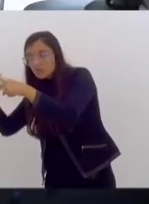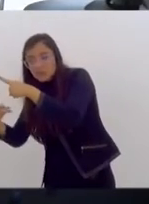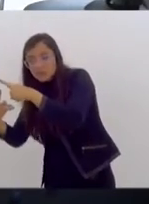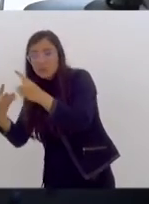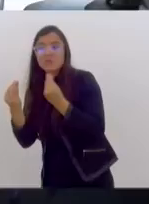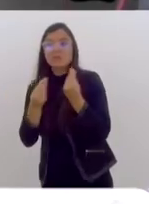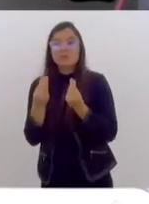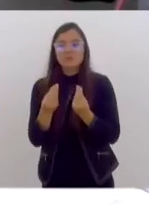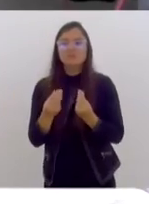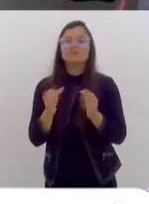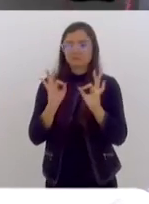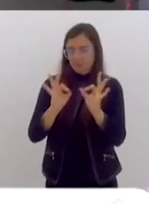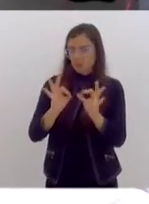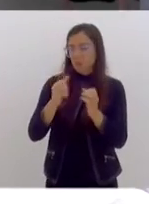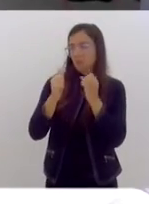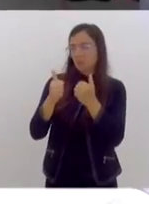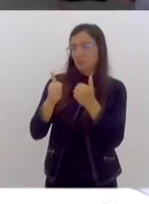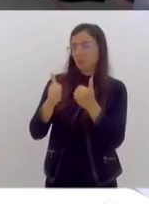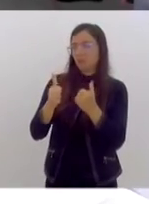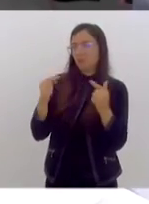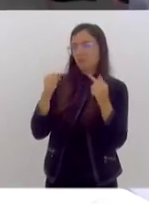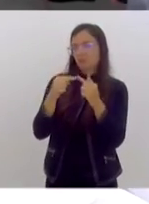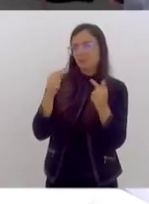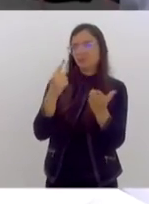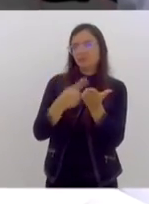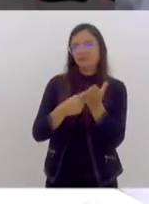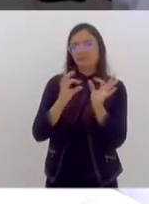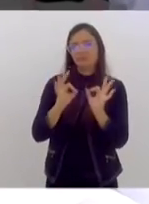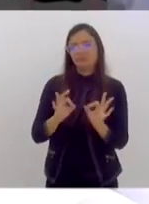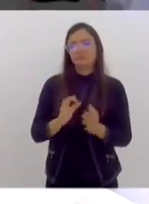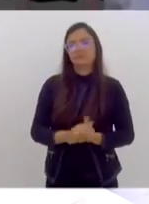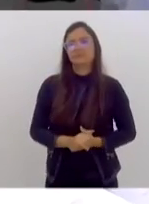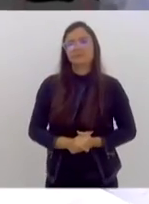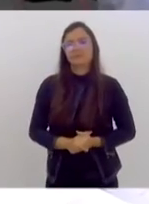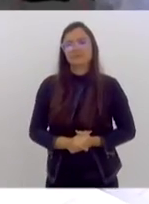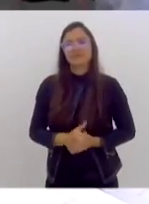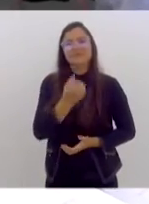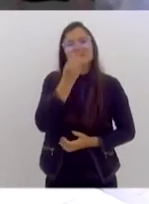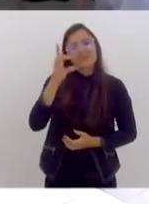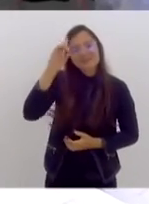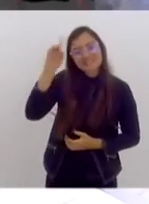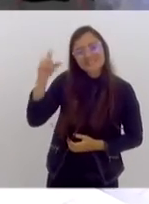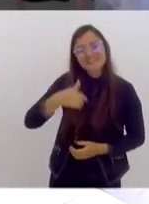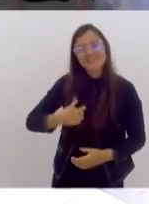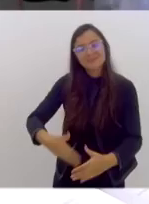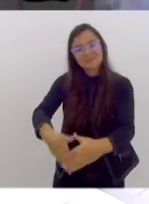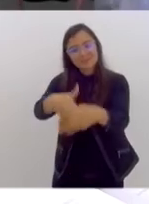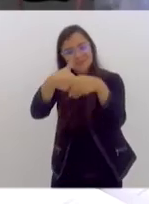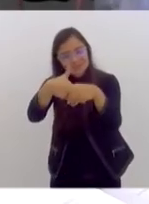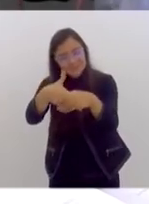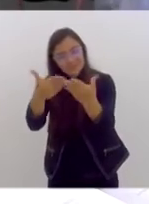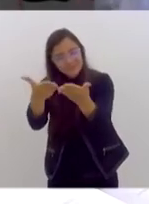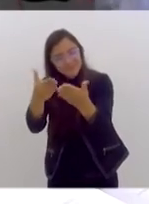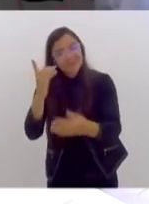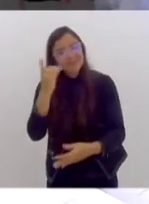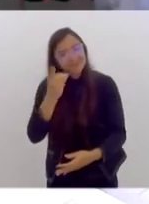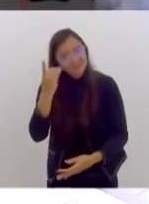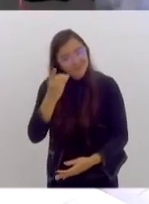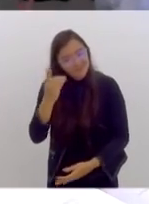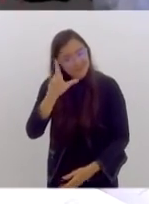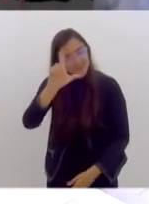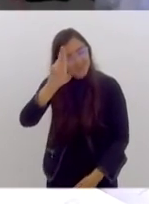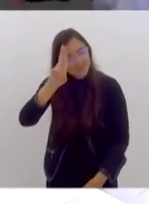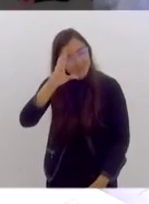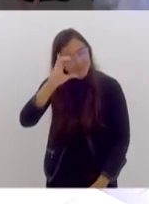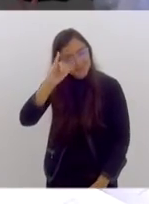Bom dia queria também começar a cumprimentando a deputada Lucinha Presidente dessa